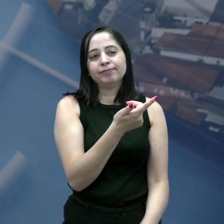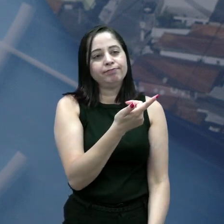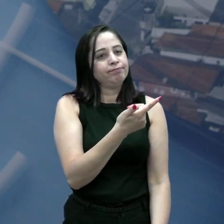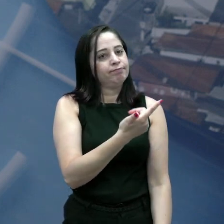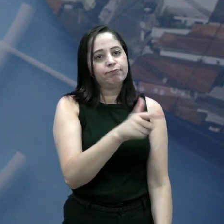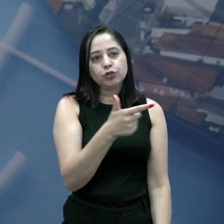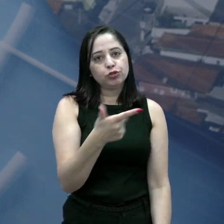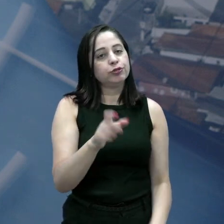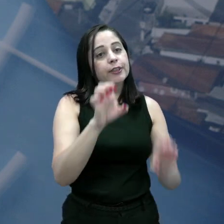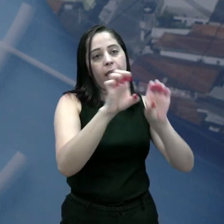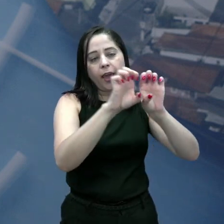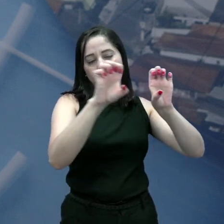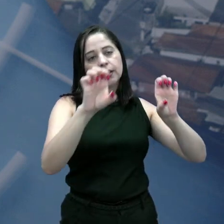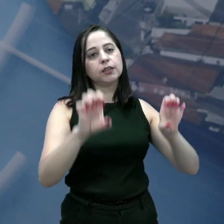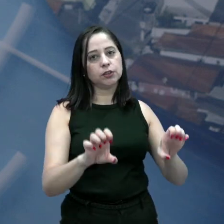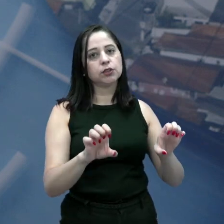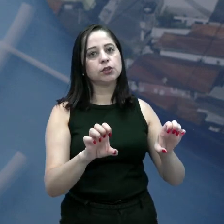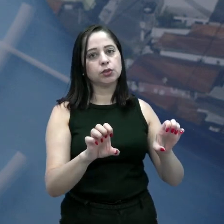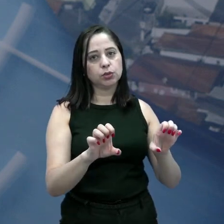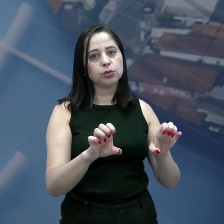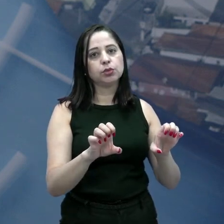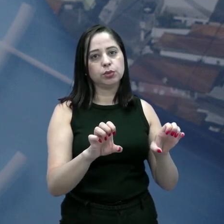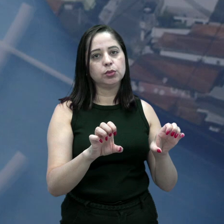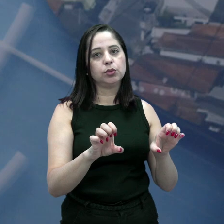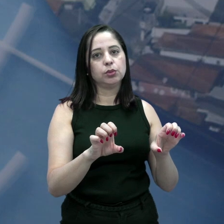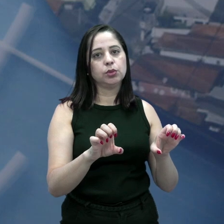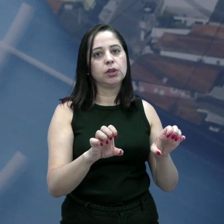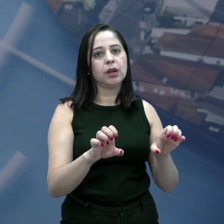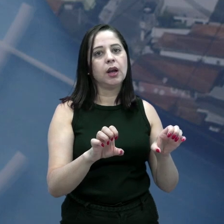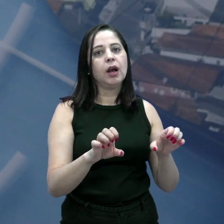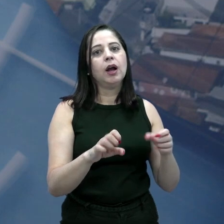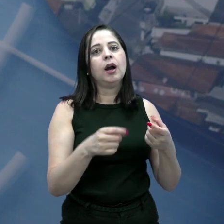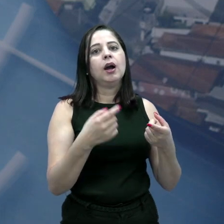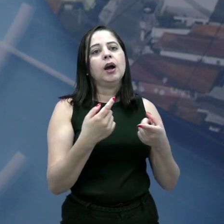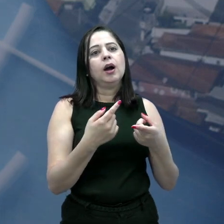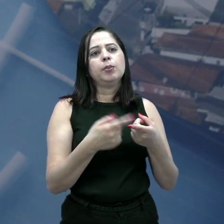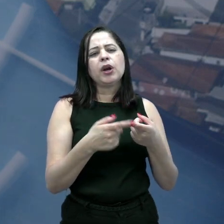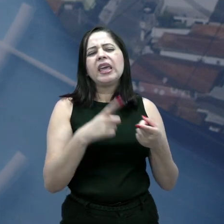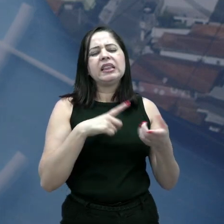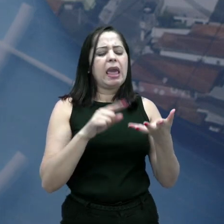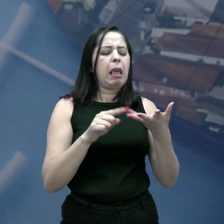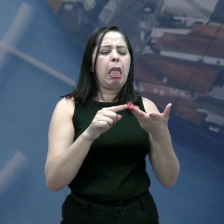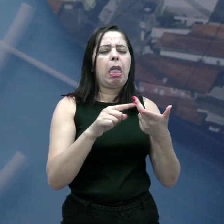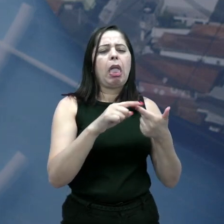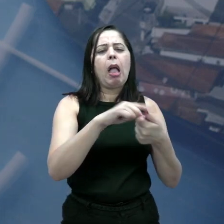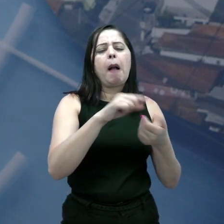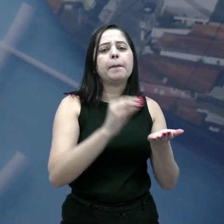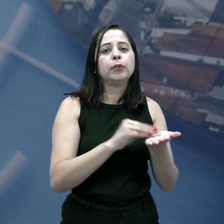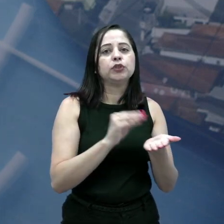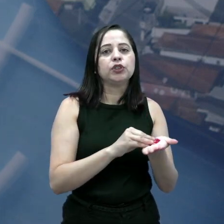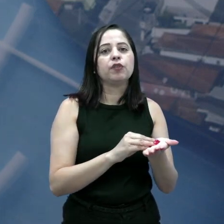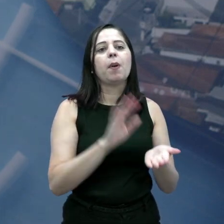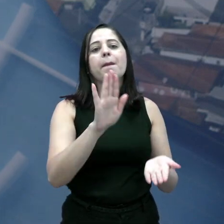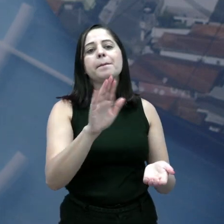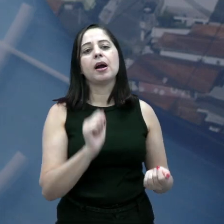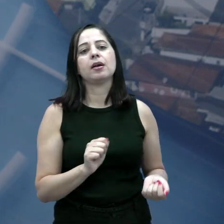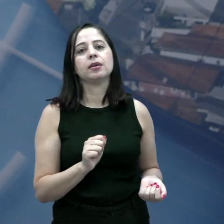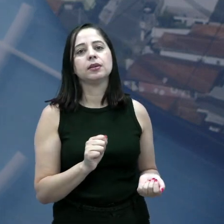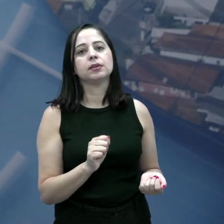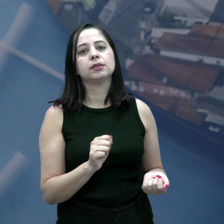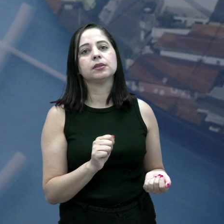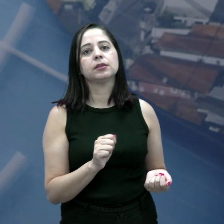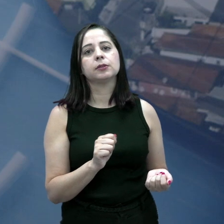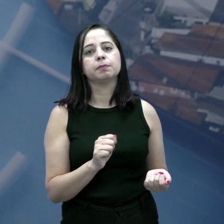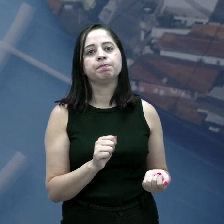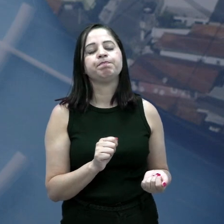essa estrutura, né? Até pelo tamanho, vários outros motivos. Como que você acredita que deveria ser esse